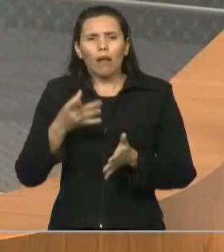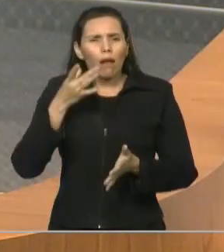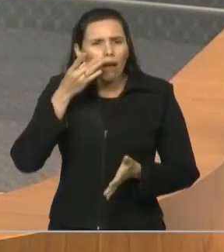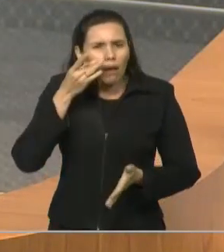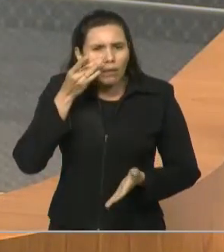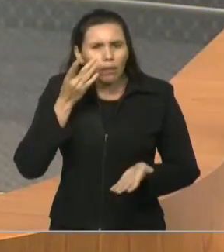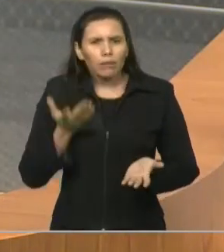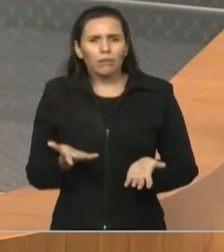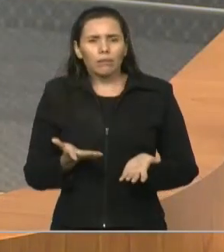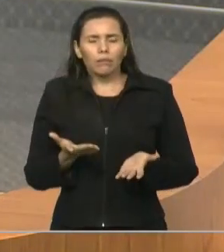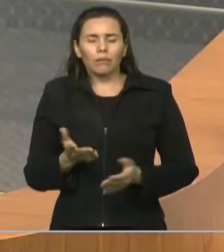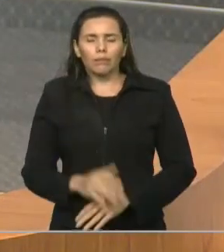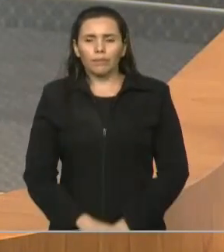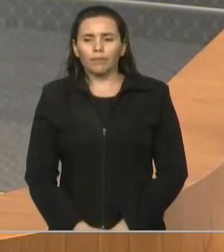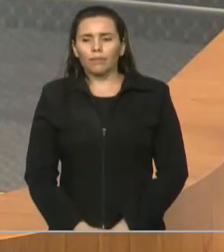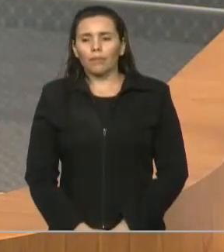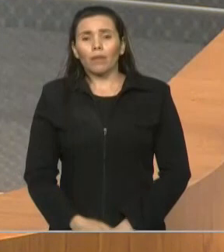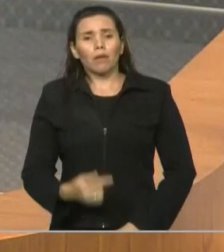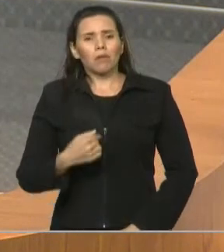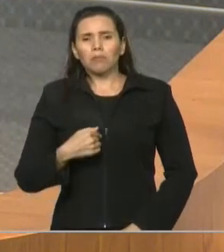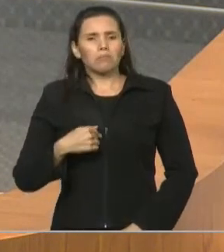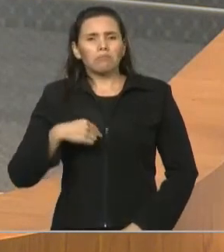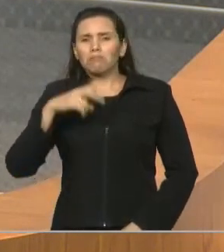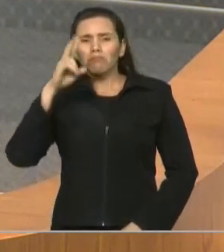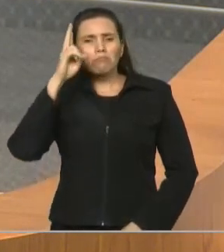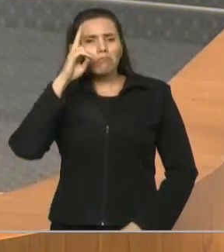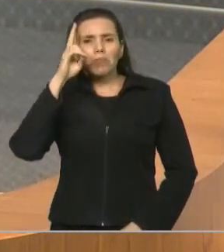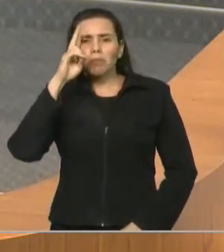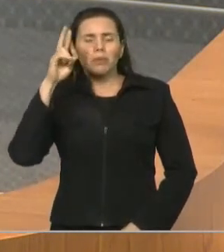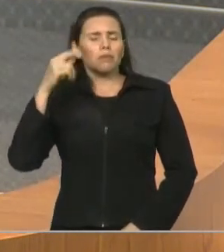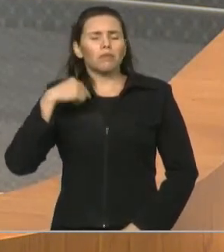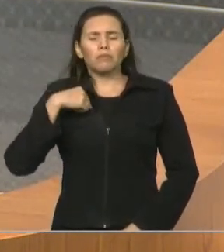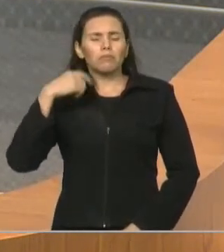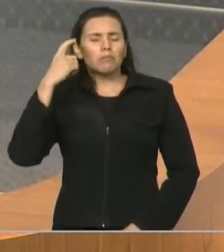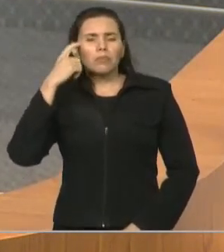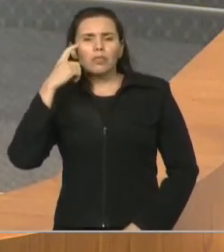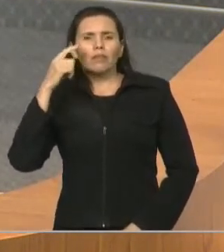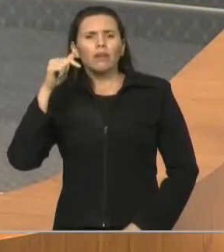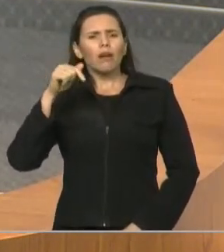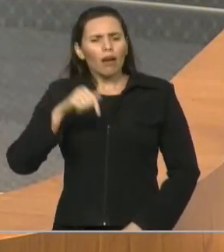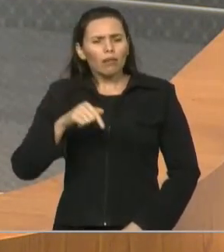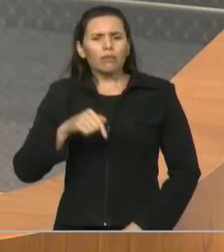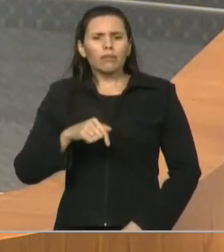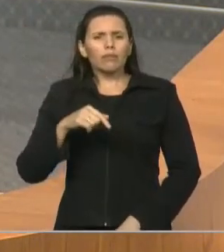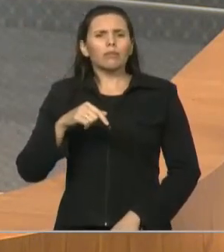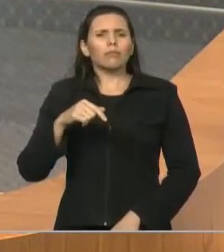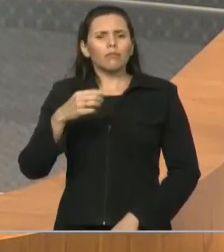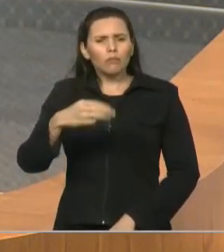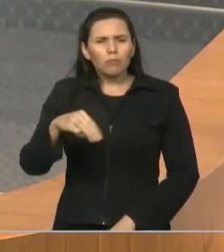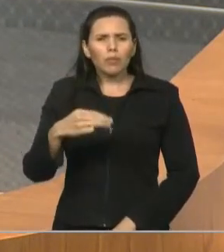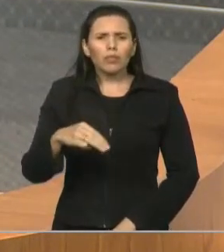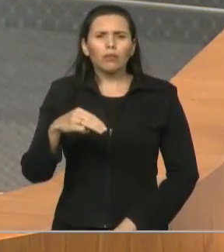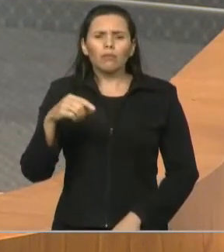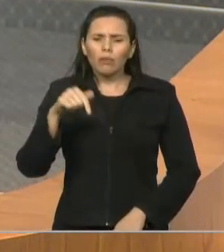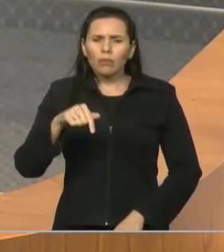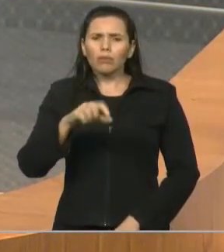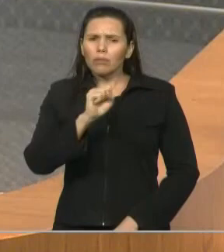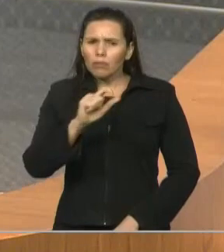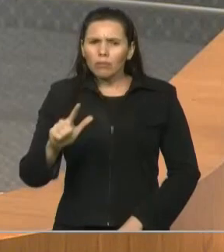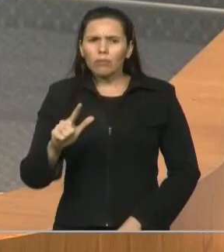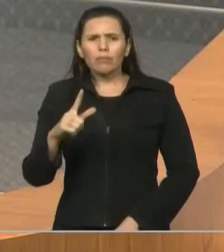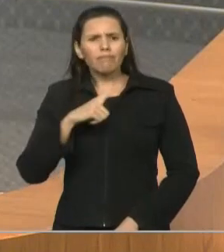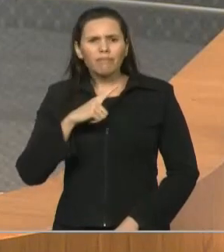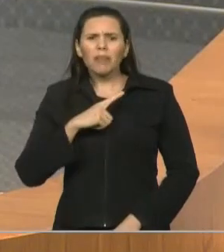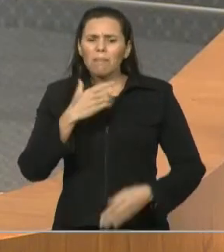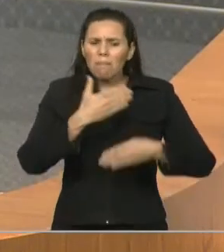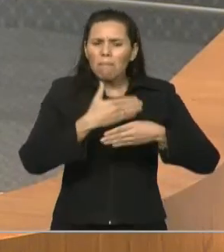E sequer eu imaginava, confesso a vocês, que isso também acontecia aqui no Maranhão e em São Luís.